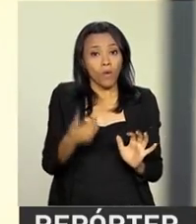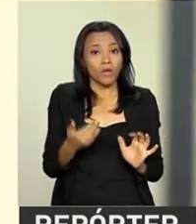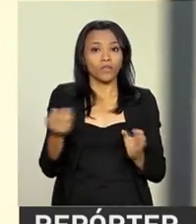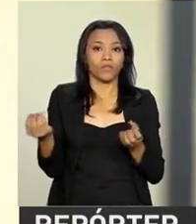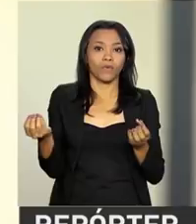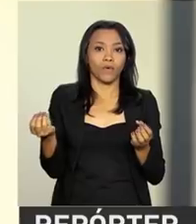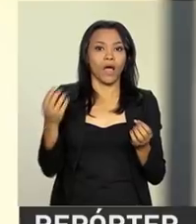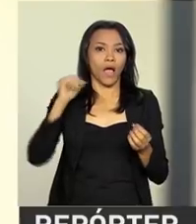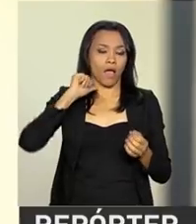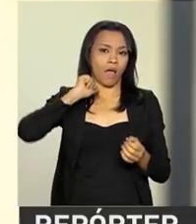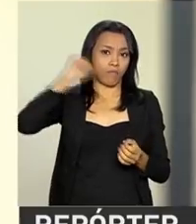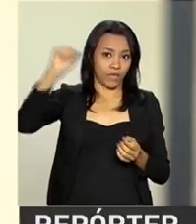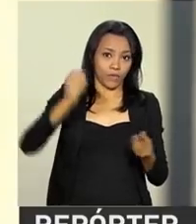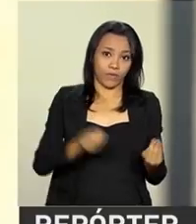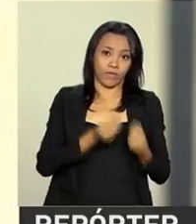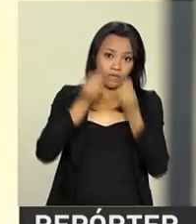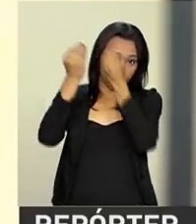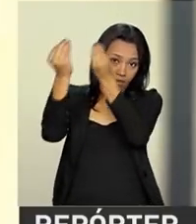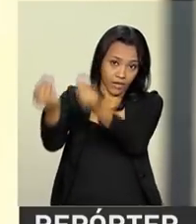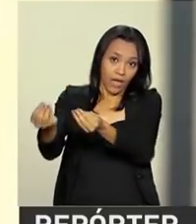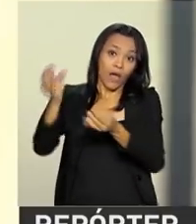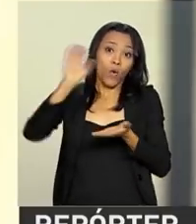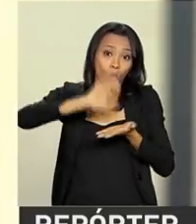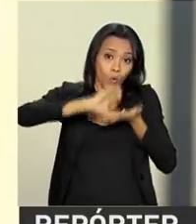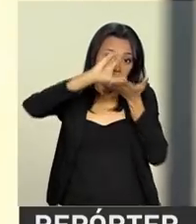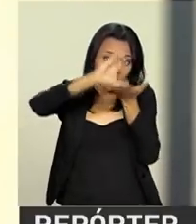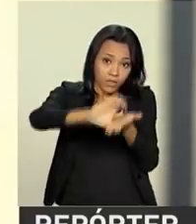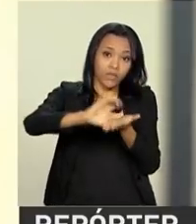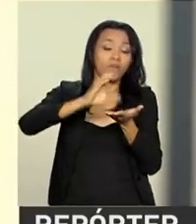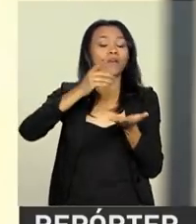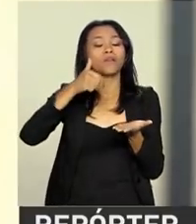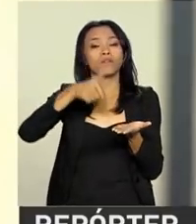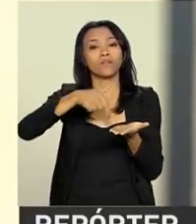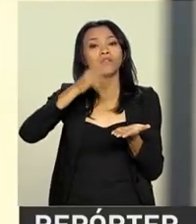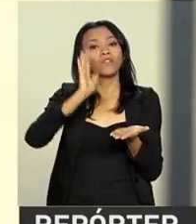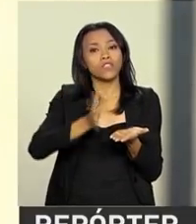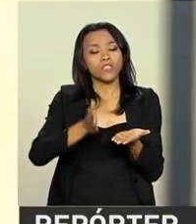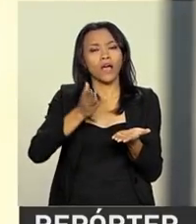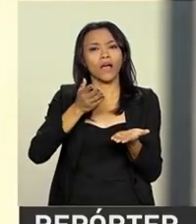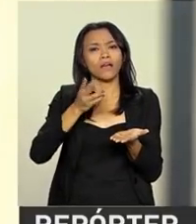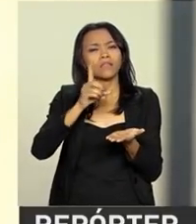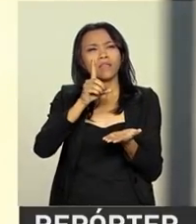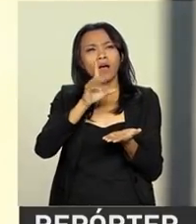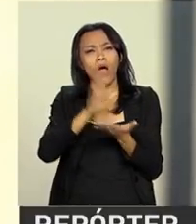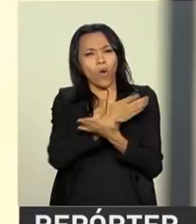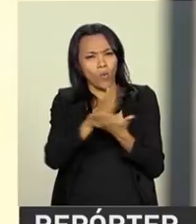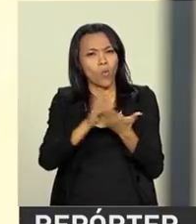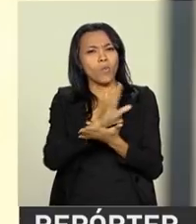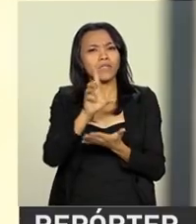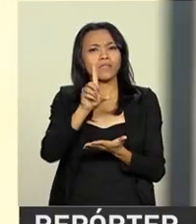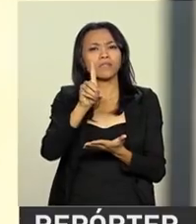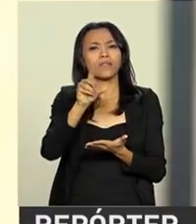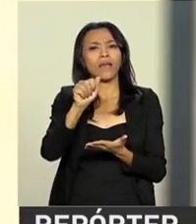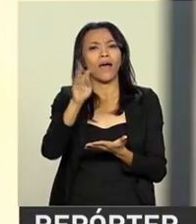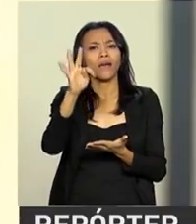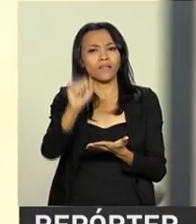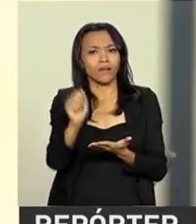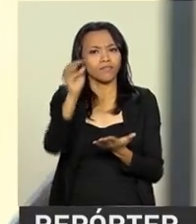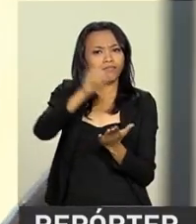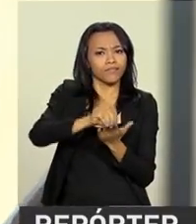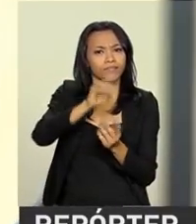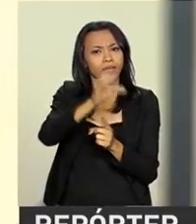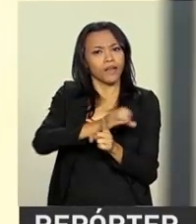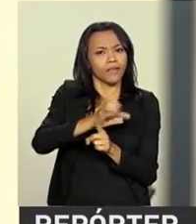base em abril é o cene é já divulgou 111 algumas datas preliminares e falava da da